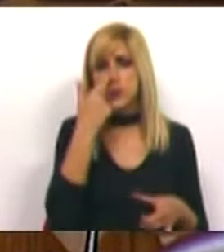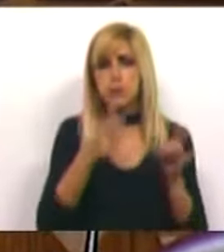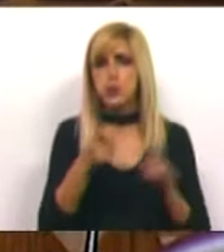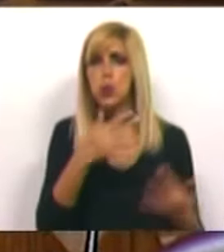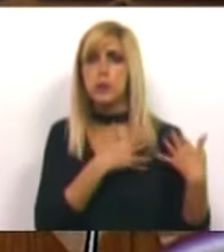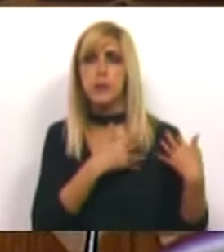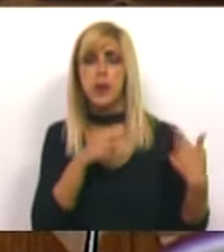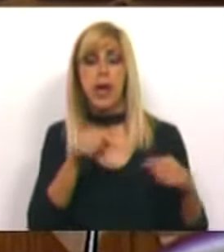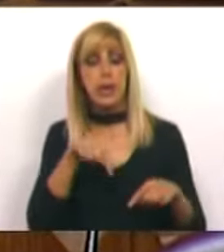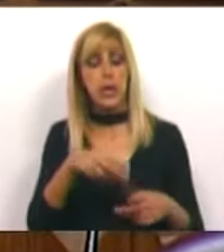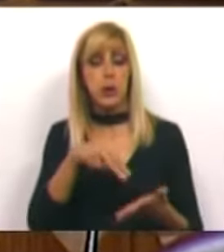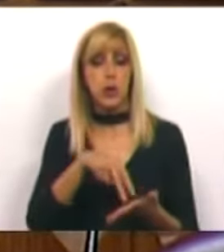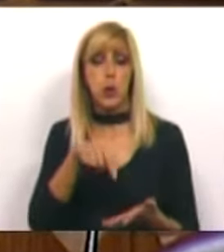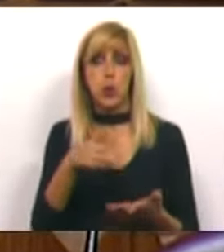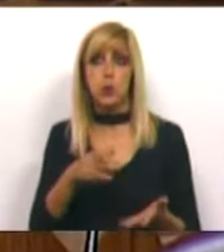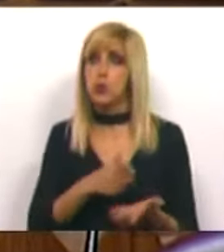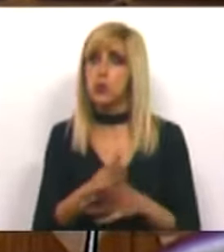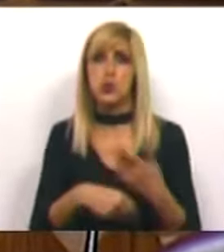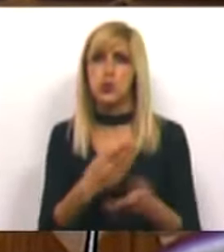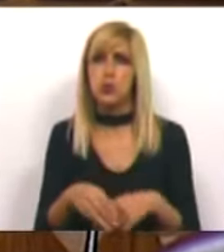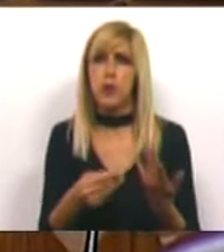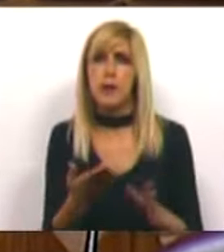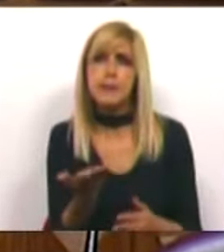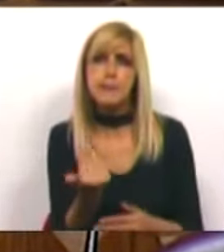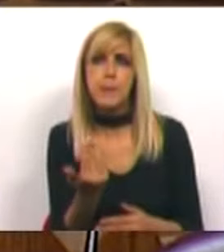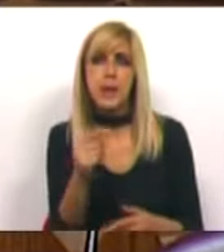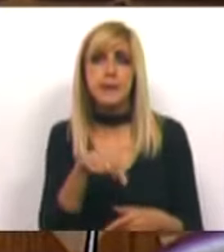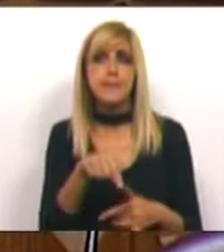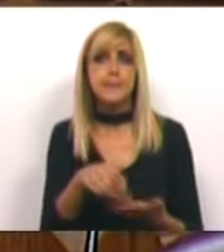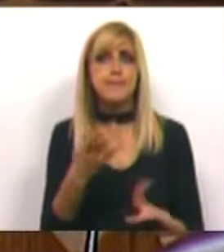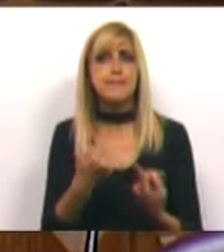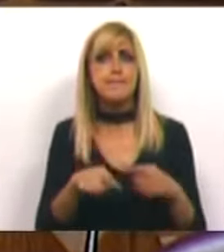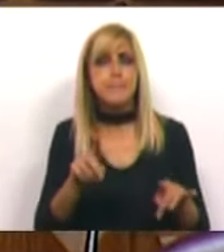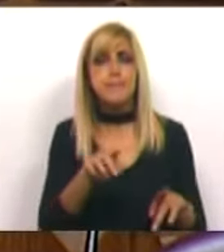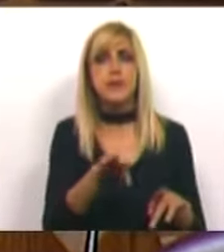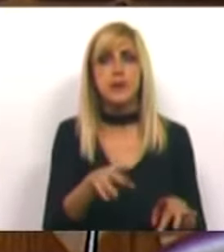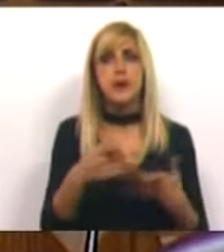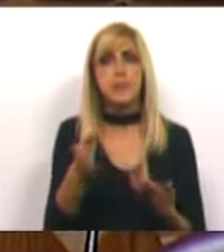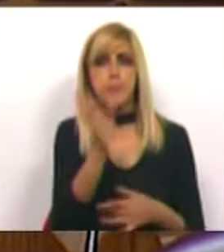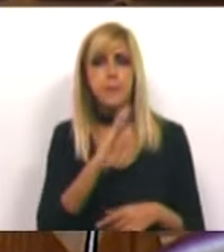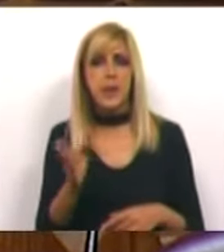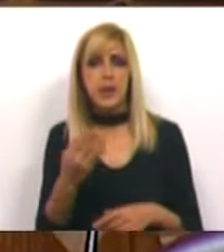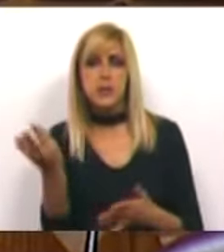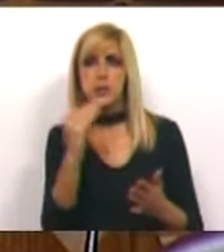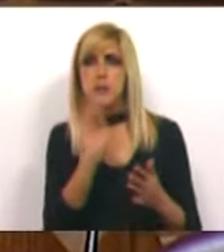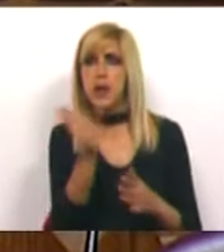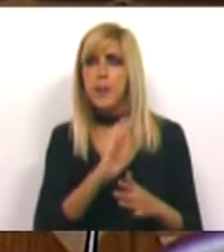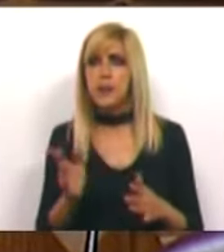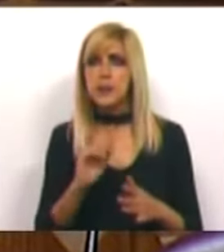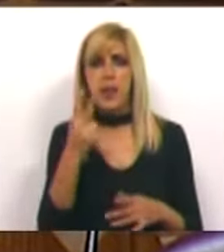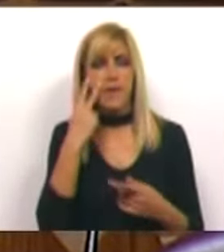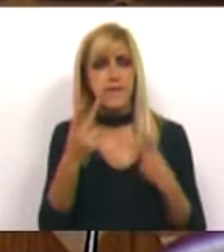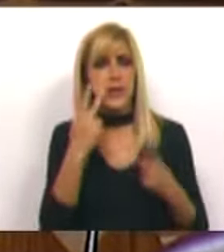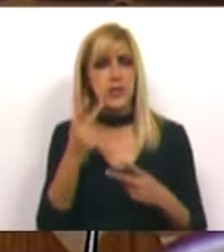aqui estamos hoje. Subsistem incongruências, insuficiências, dificuldades práticas na aplicação do acordo, visíveis todos os